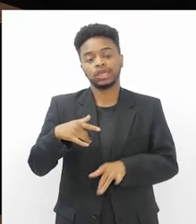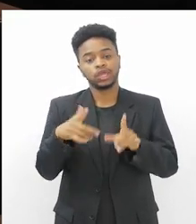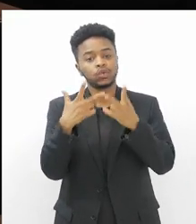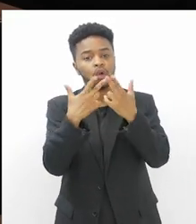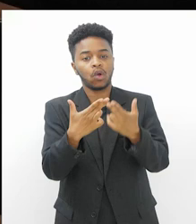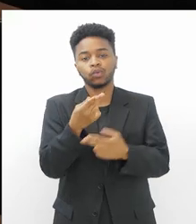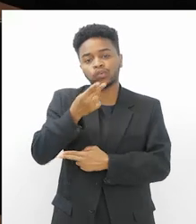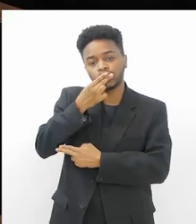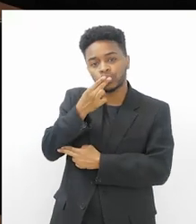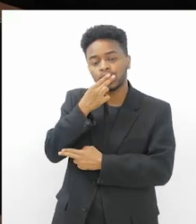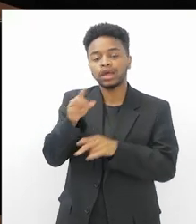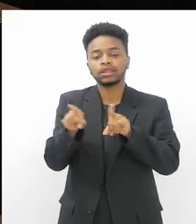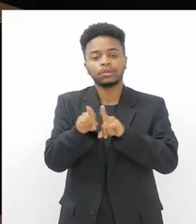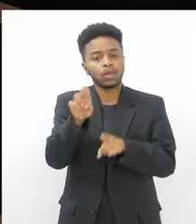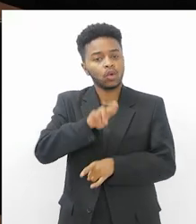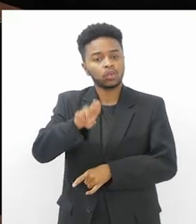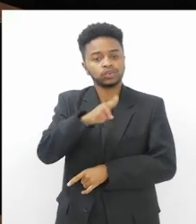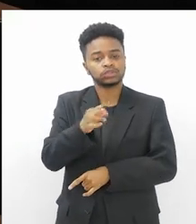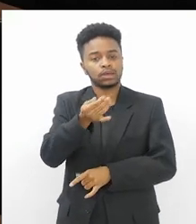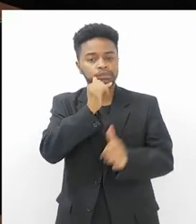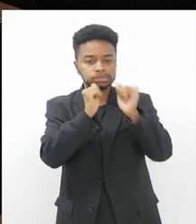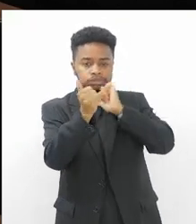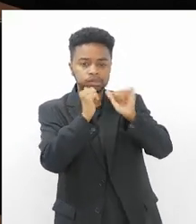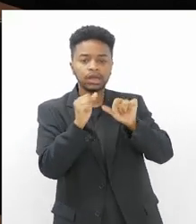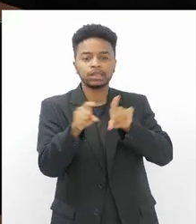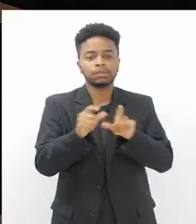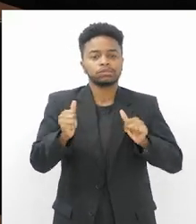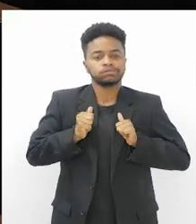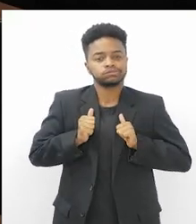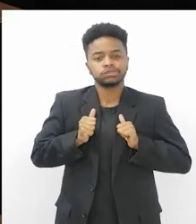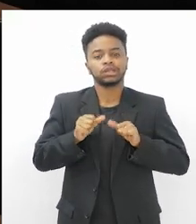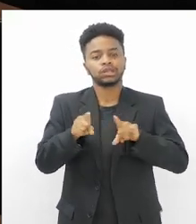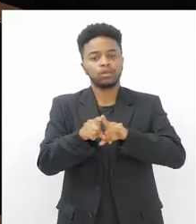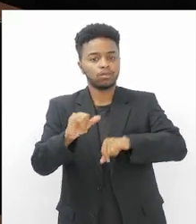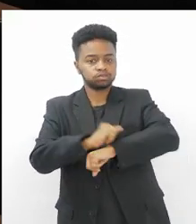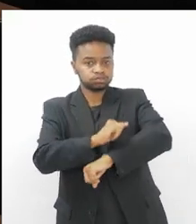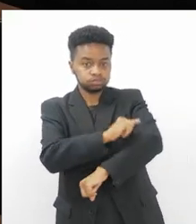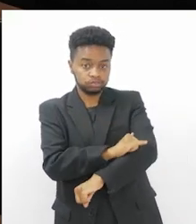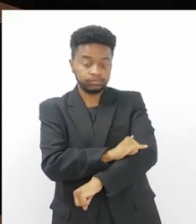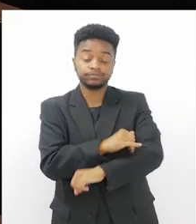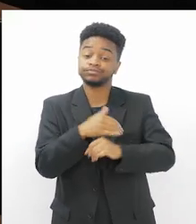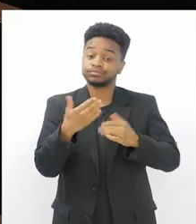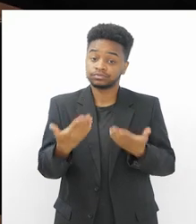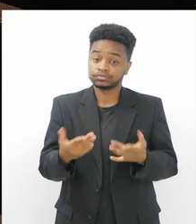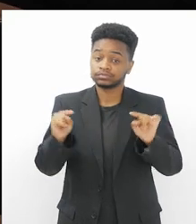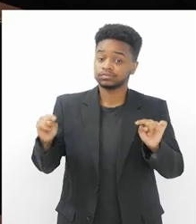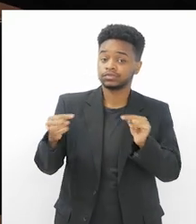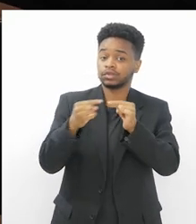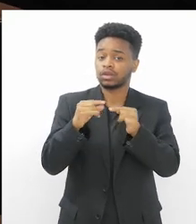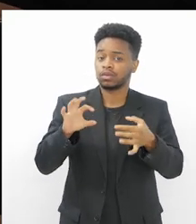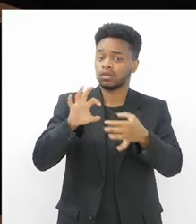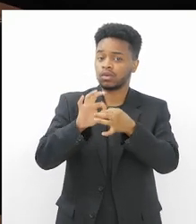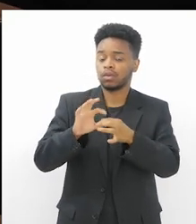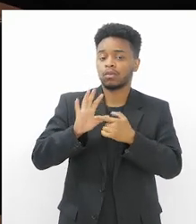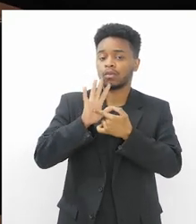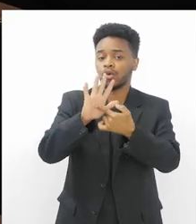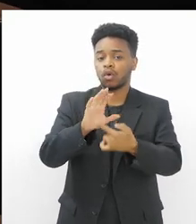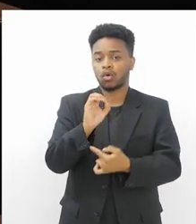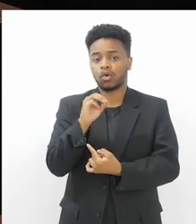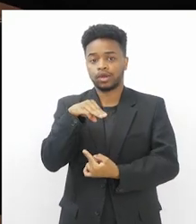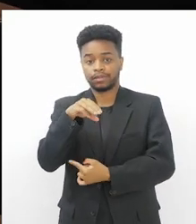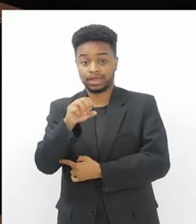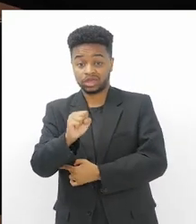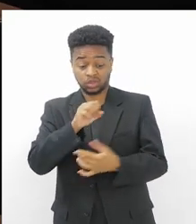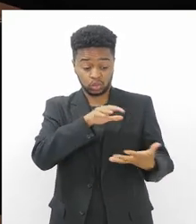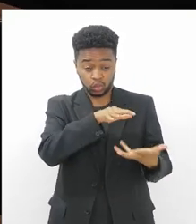saúde, tanto quanto o tabagismo, o consumo excessivo de álcool, o sedentarismo e a obesidade. Ainda de acordo com a